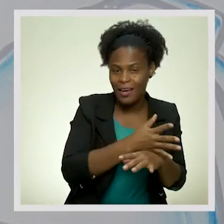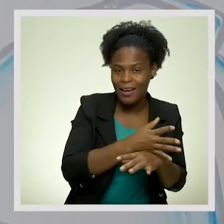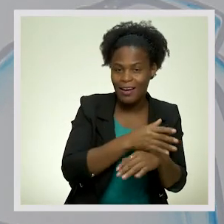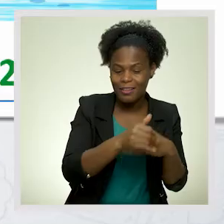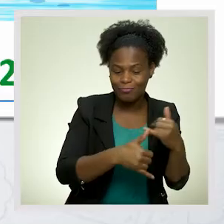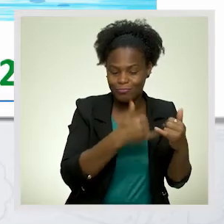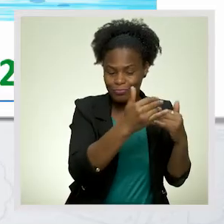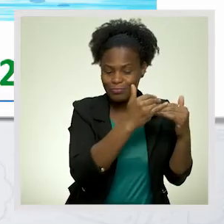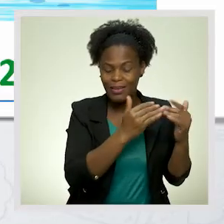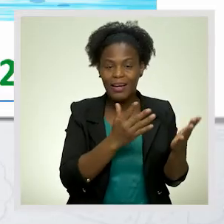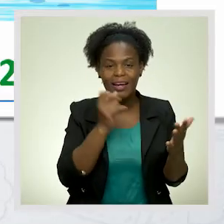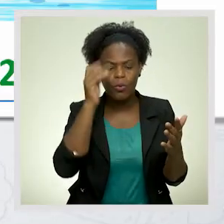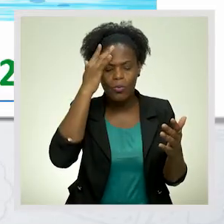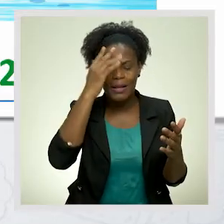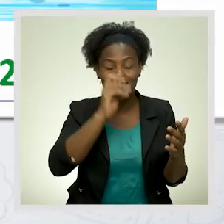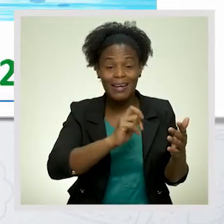seguir,